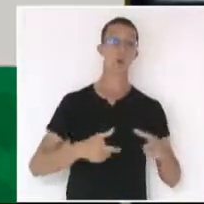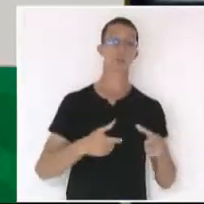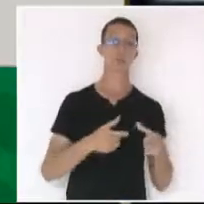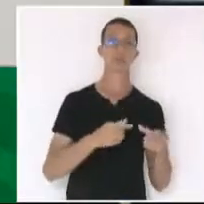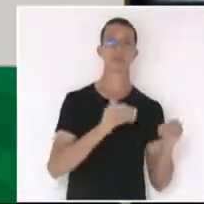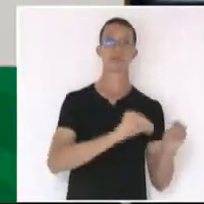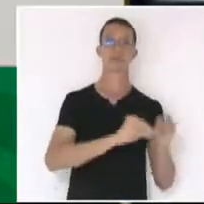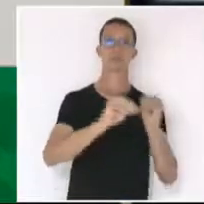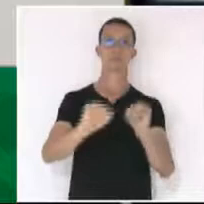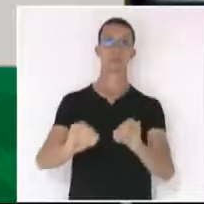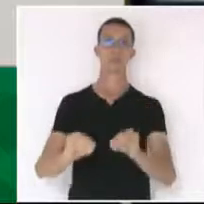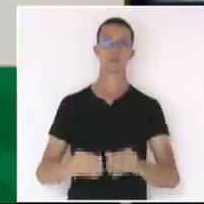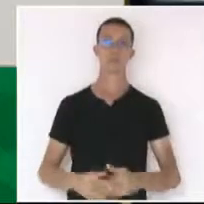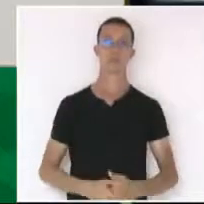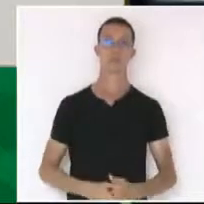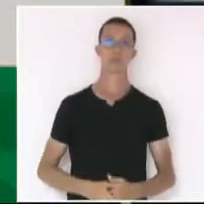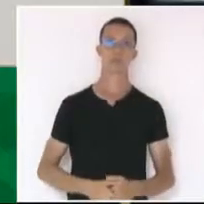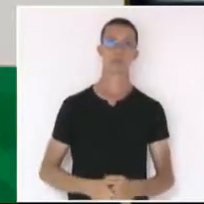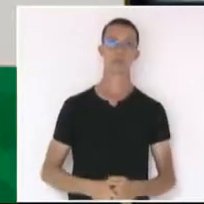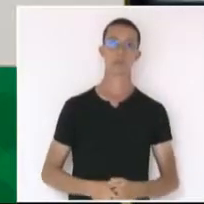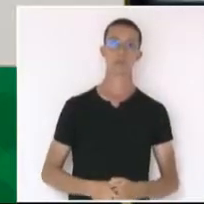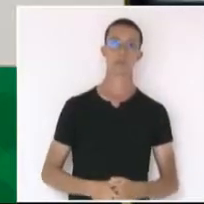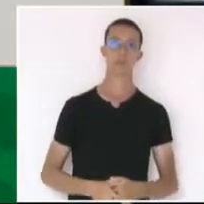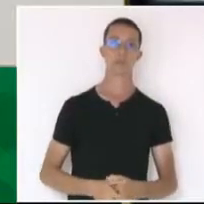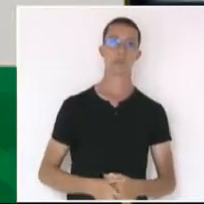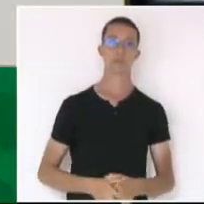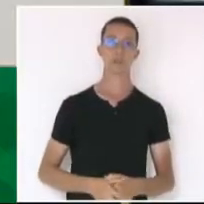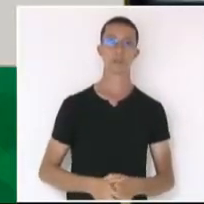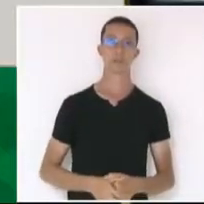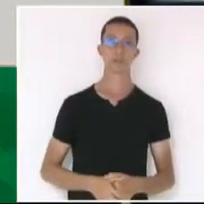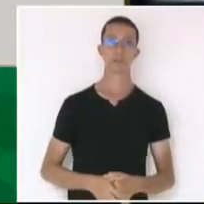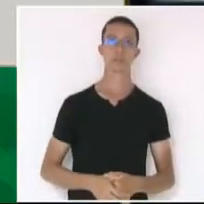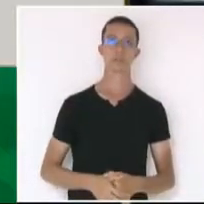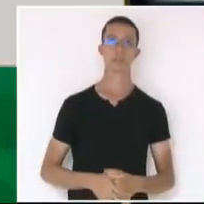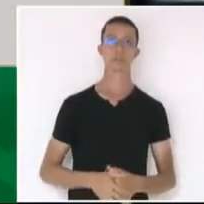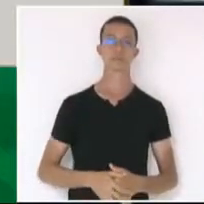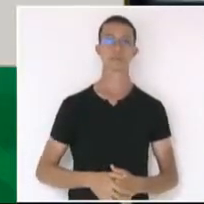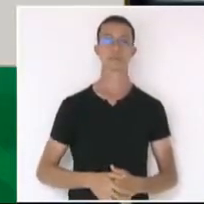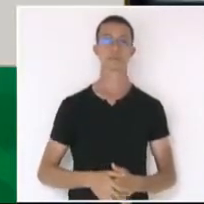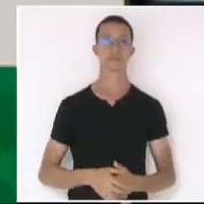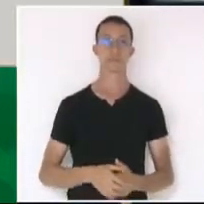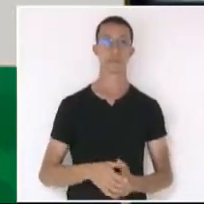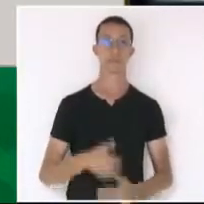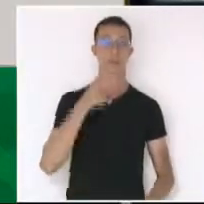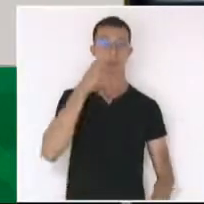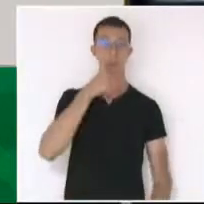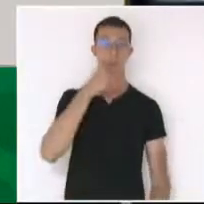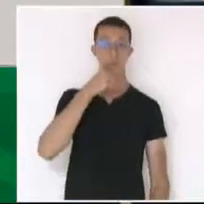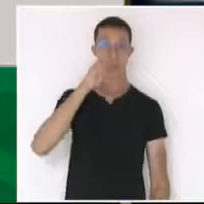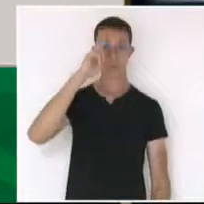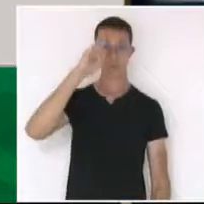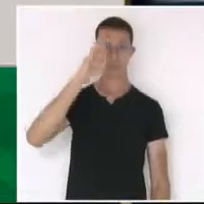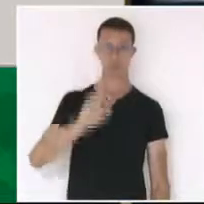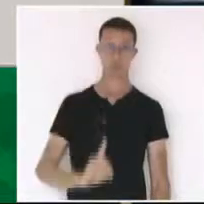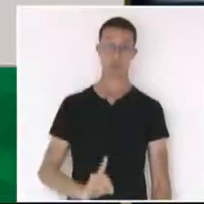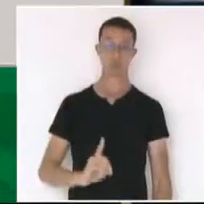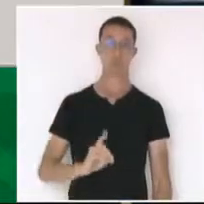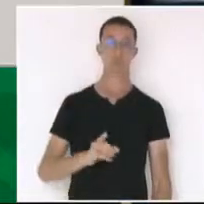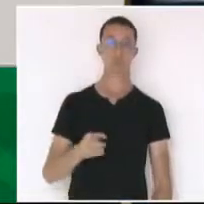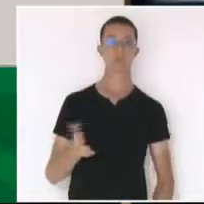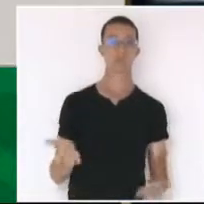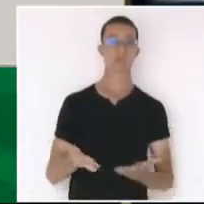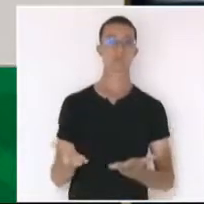Raquel Bittencourt o caso que coordena agora o reajuste de Gamas da